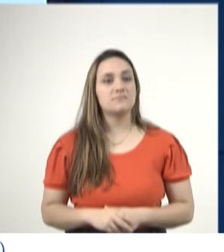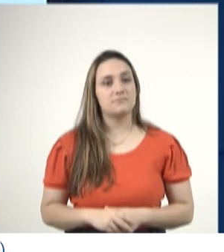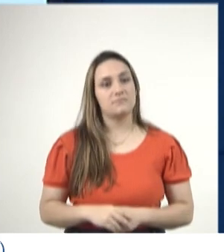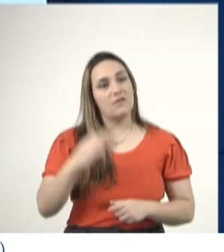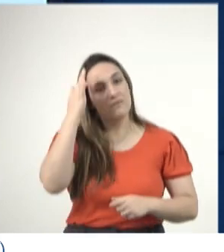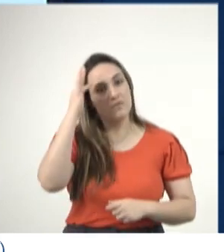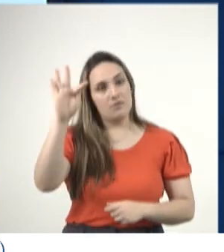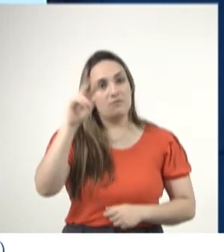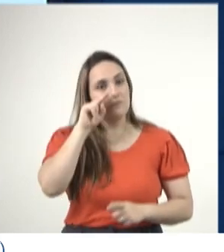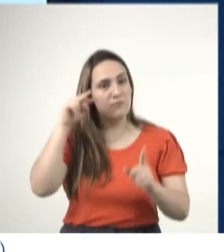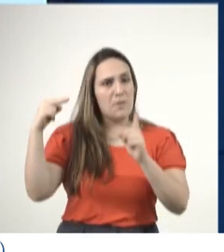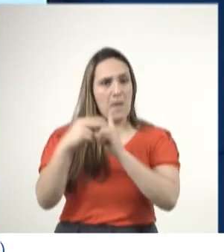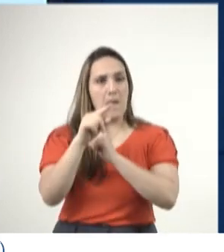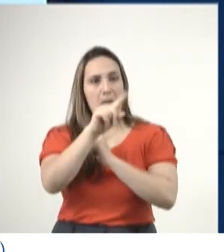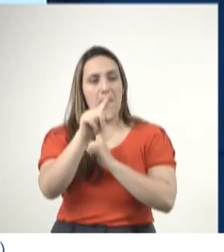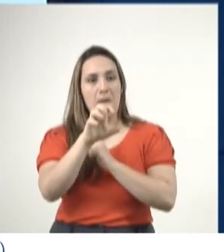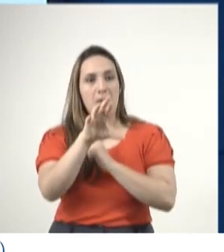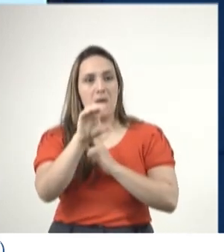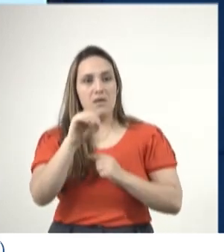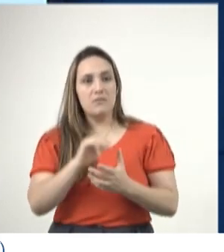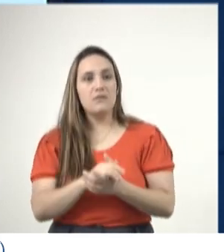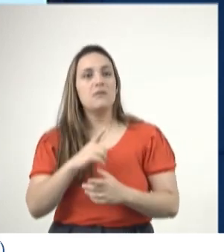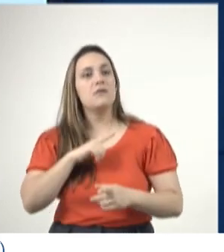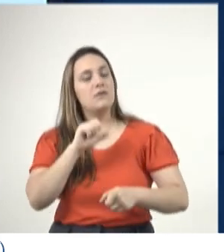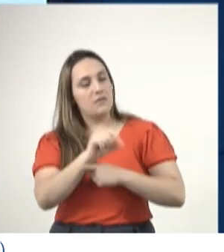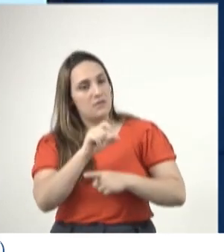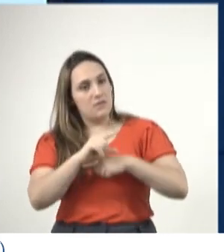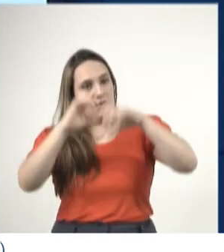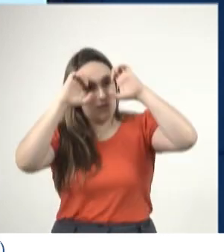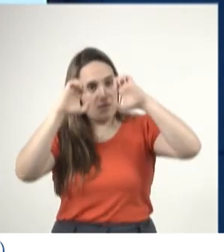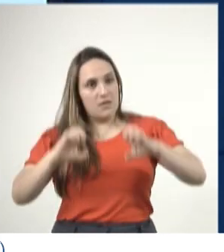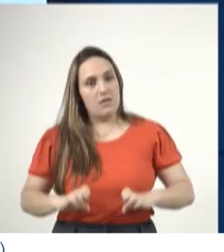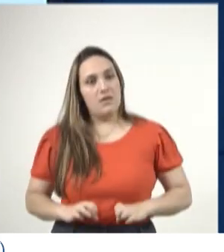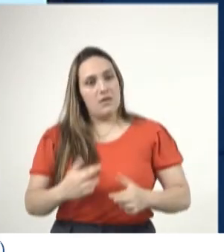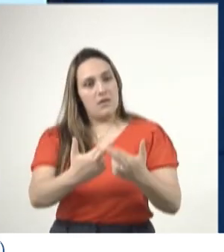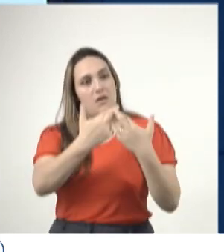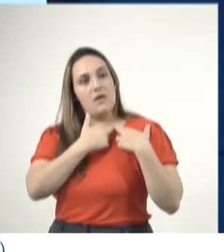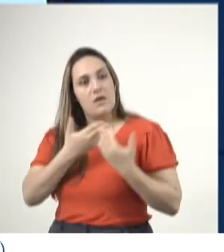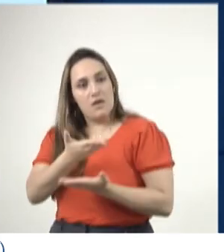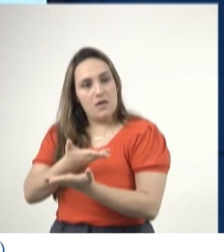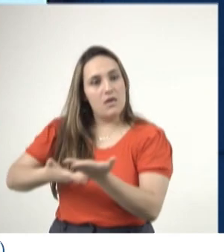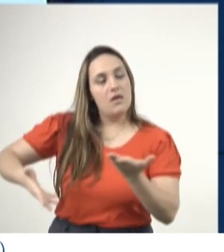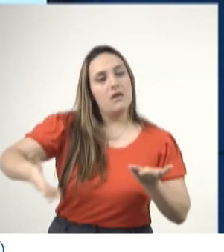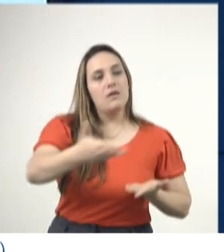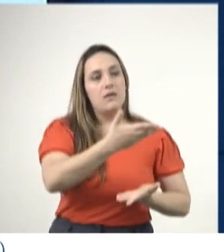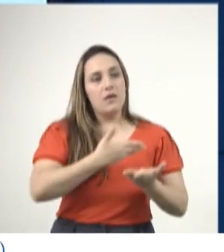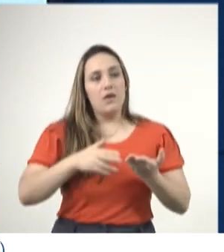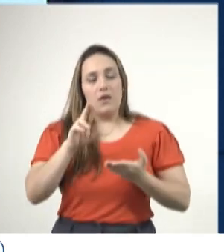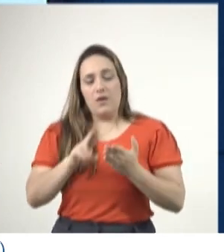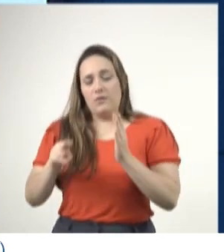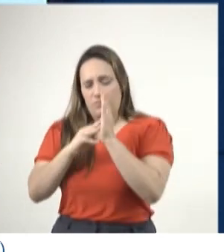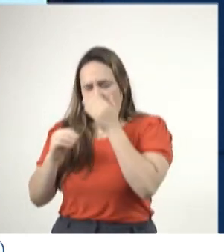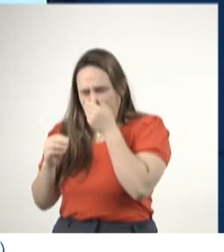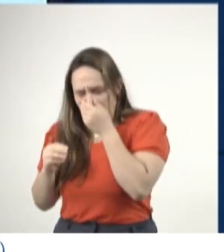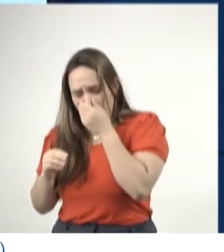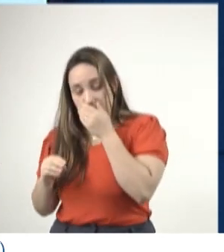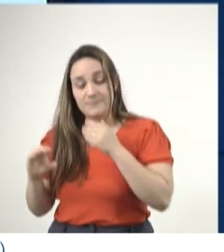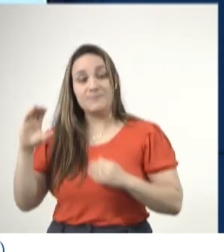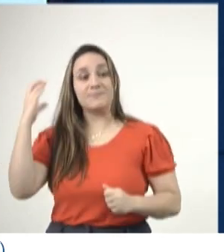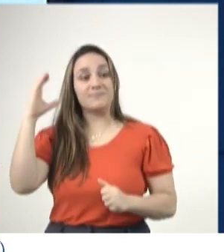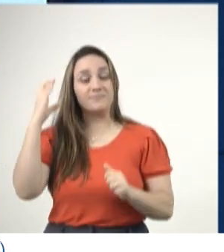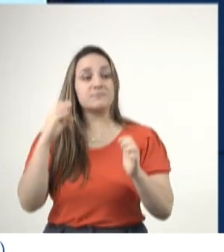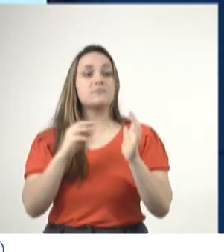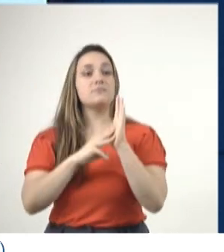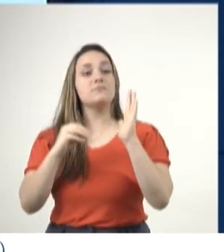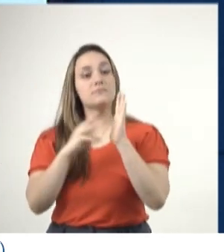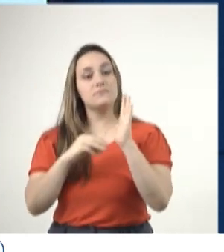Zero, ela produz políticas baseadas em ética, responsabilidade compartilhada e usando somente métodos científicos e comprovados